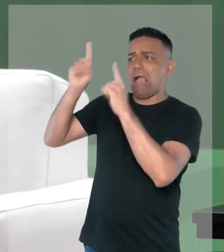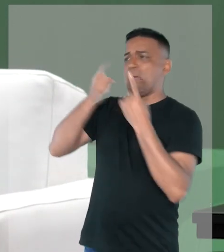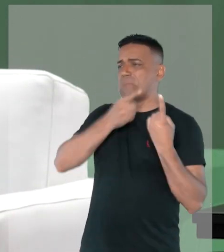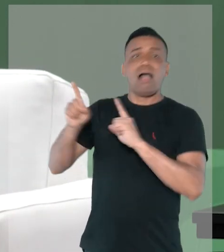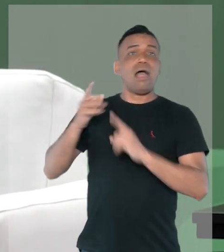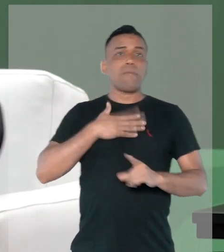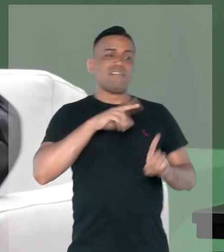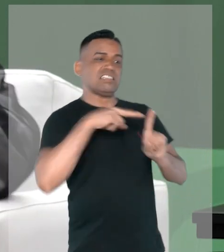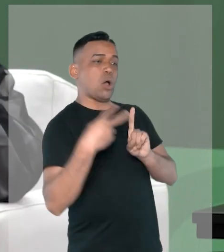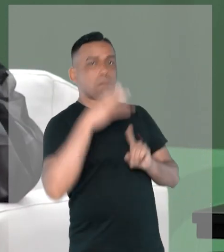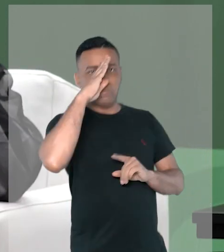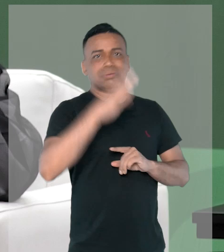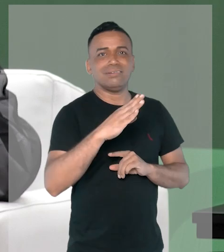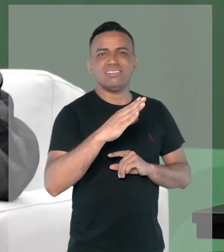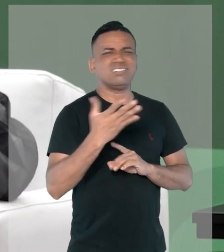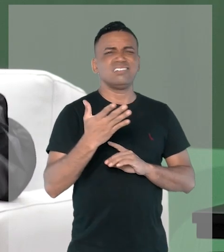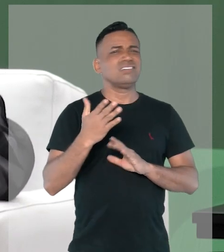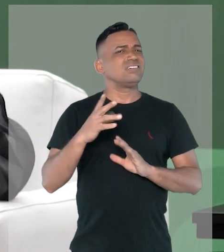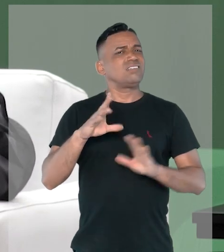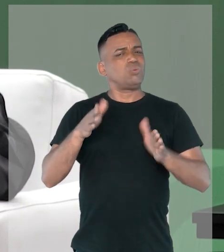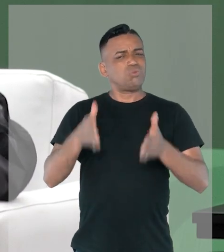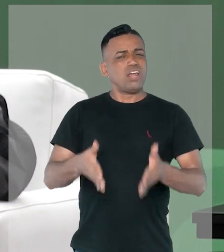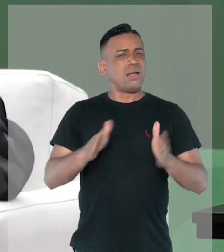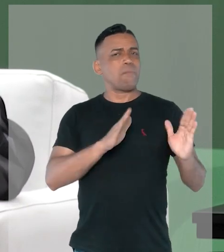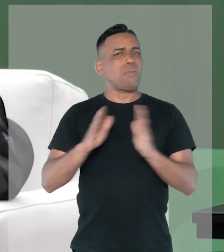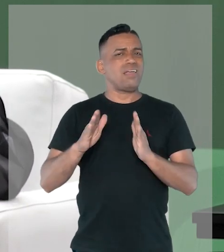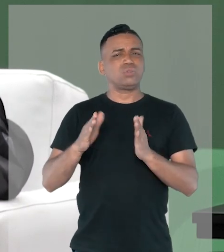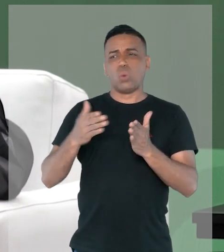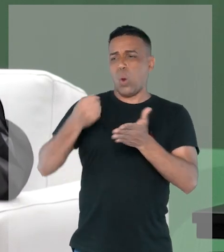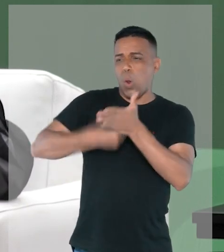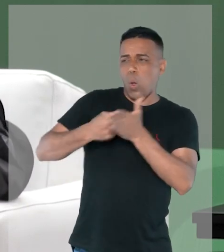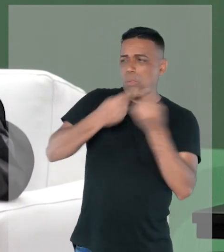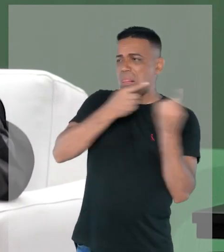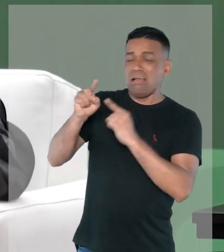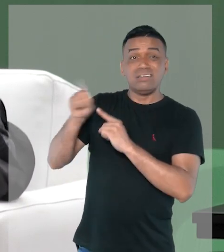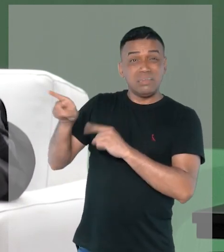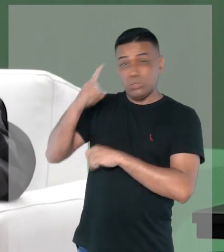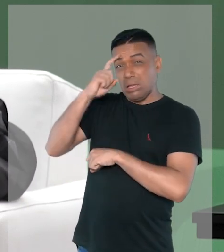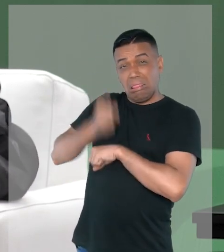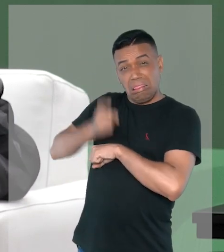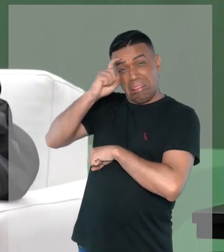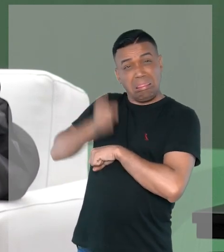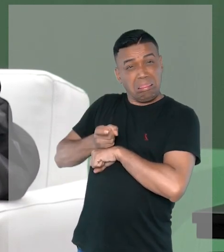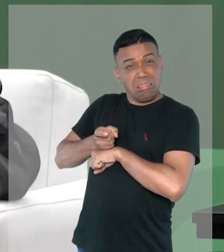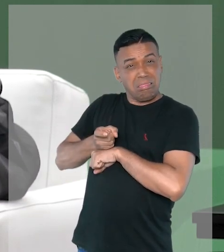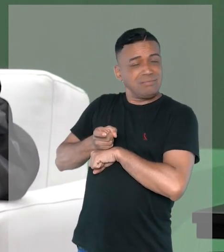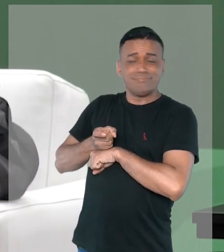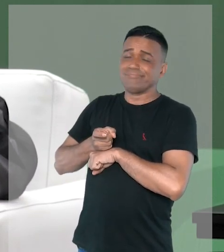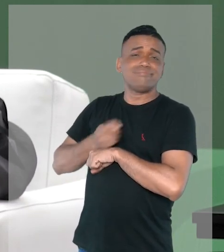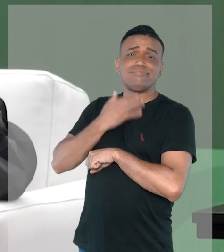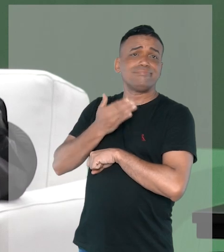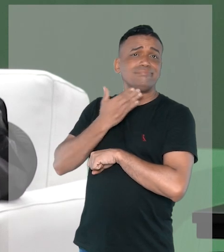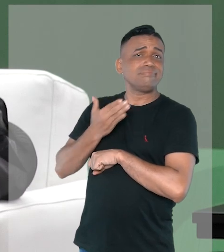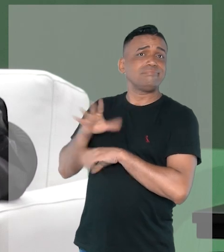lutar pelo meu ponto de vista. De repente chega um momento que não tem nem luta mais. Se a pessoa está endurecida, empedernida, né? O que